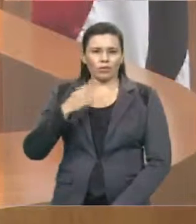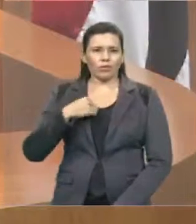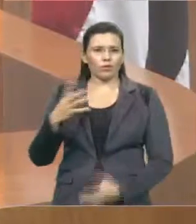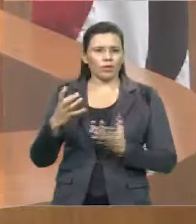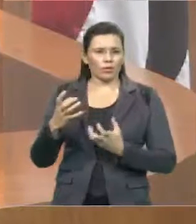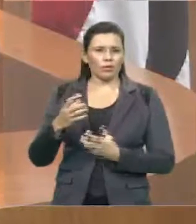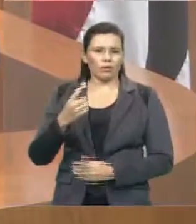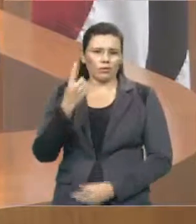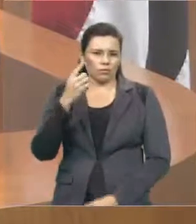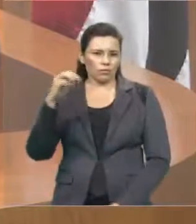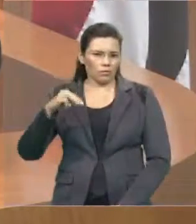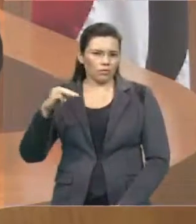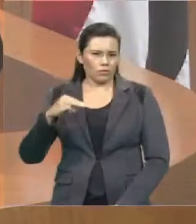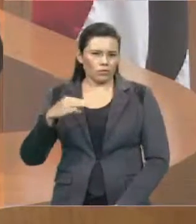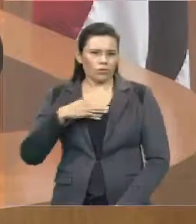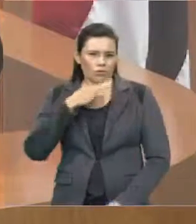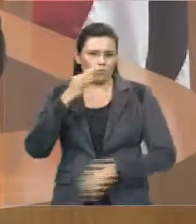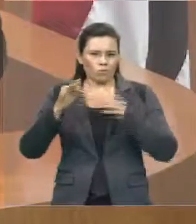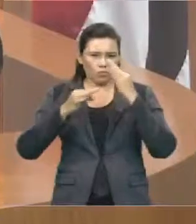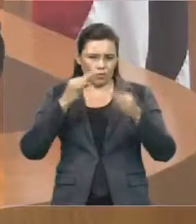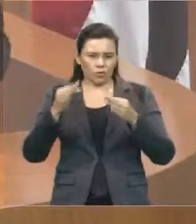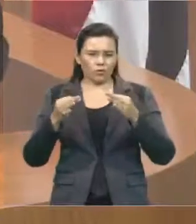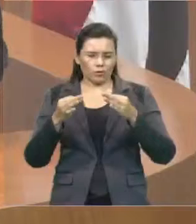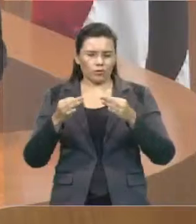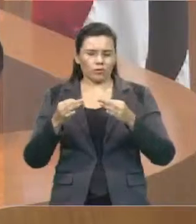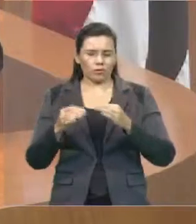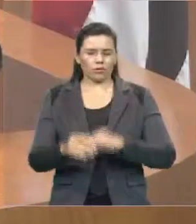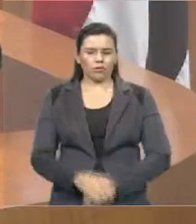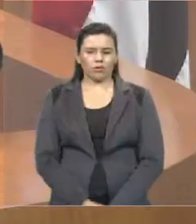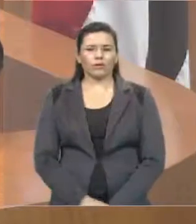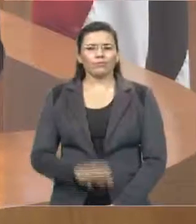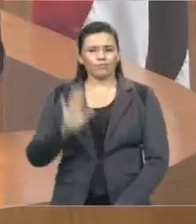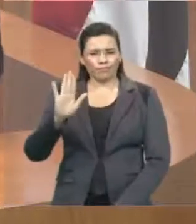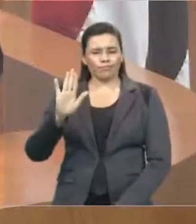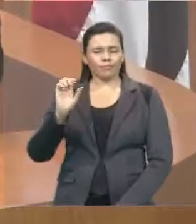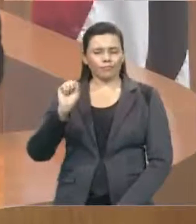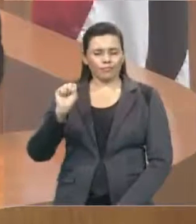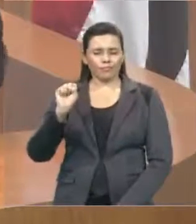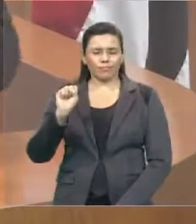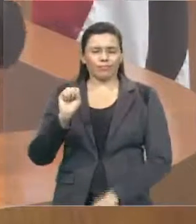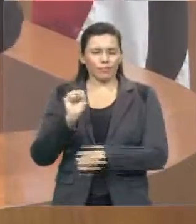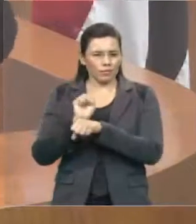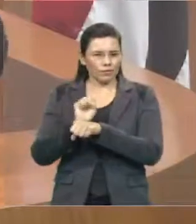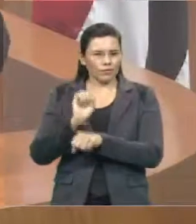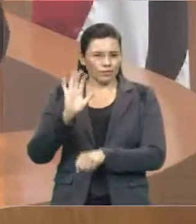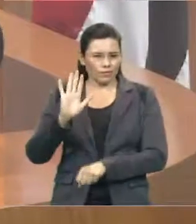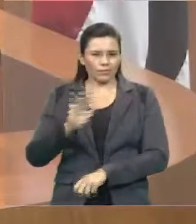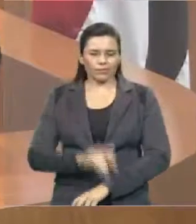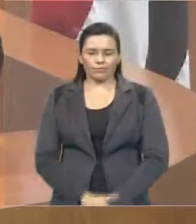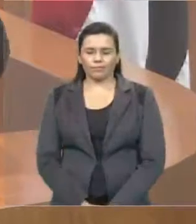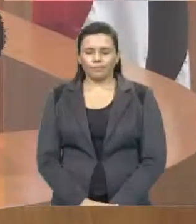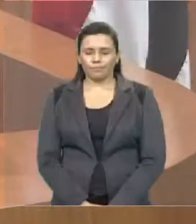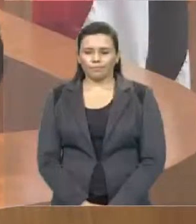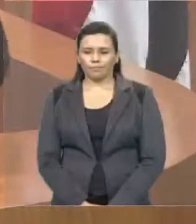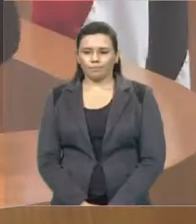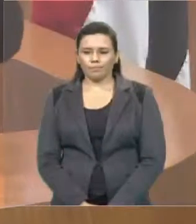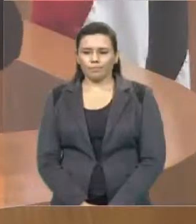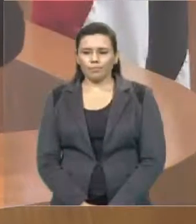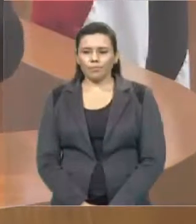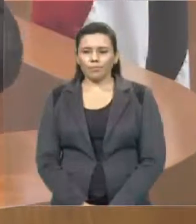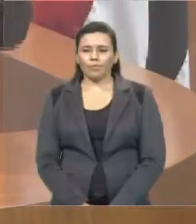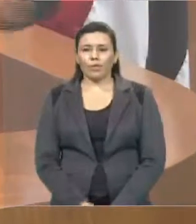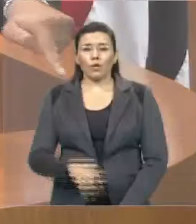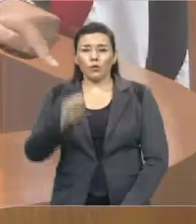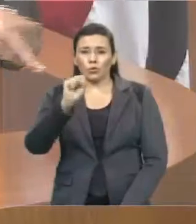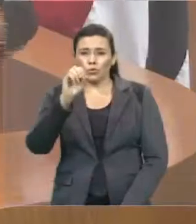para ajudar a Vossa Excelência nesse parte. Me repasso já, doutor. Ele diz, não possui soro nos hospitais. Soro